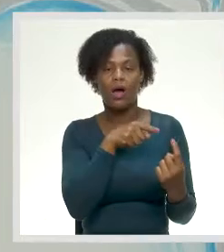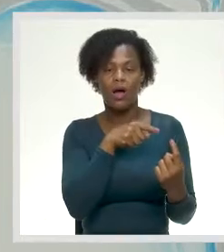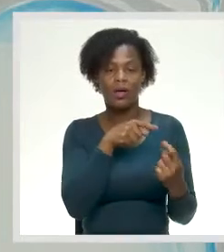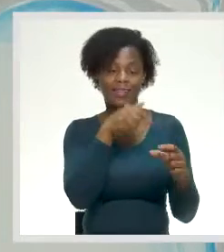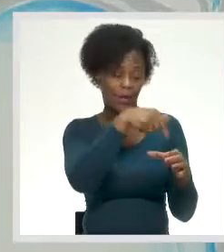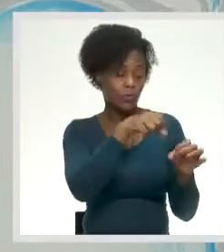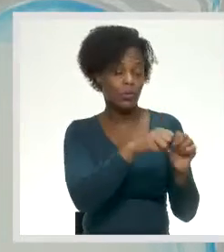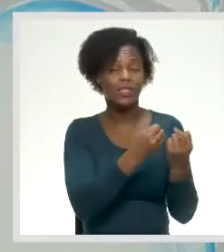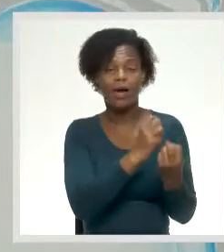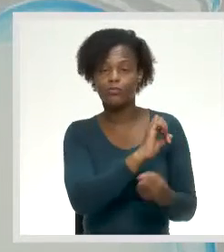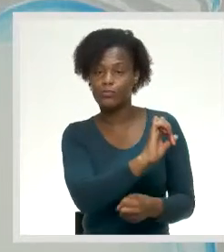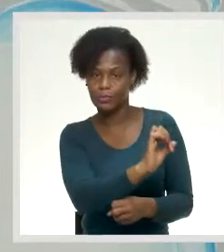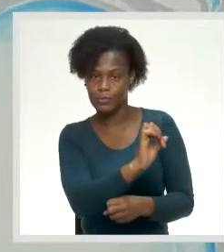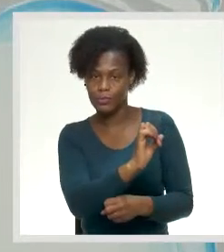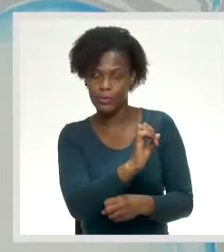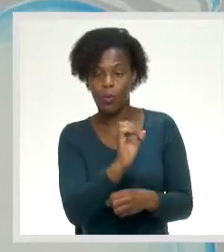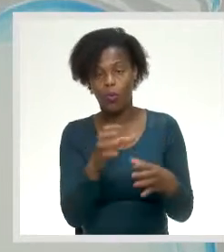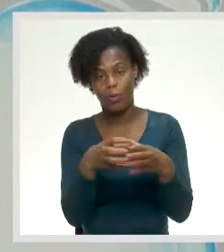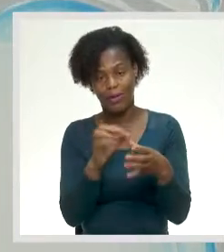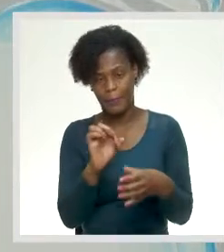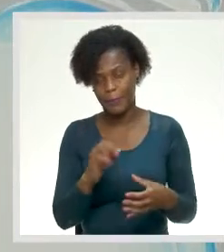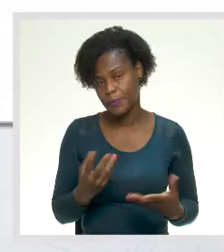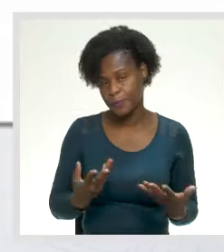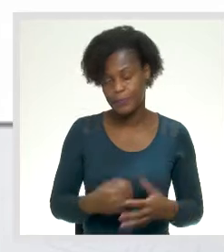sua sociedade, ou seja, na sua comunidade.